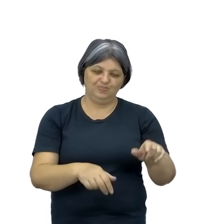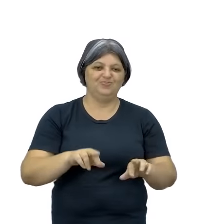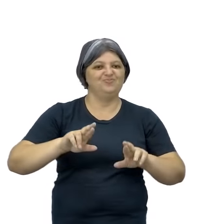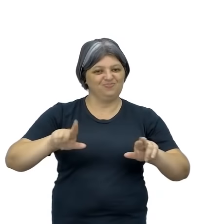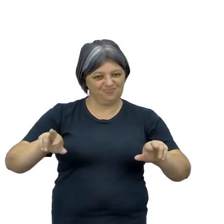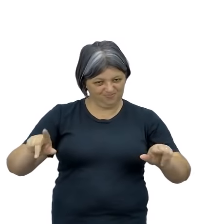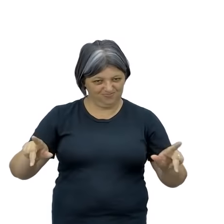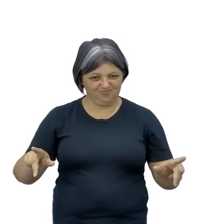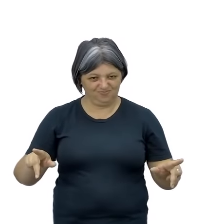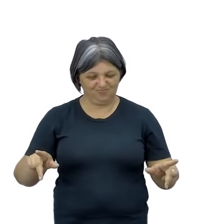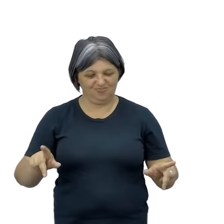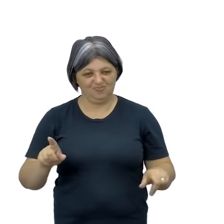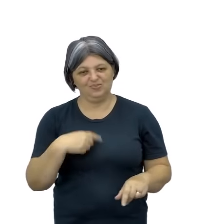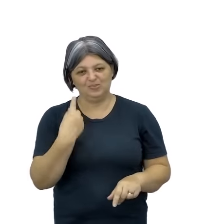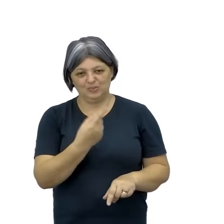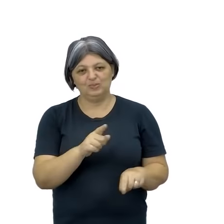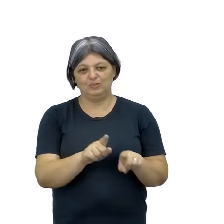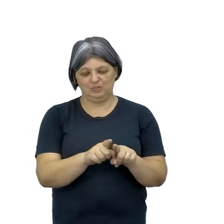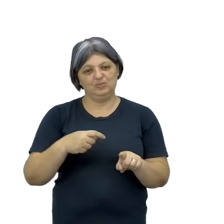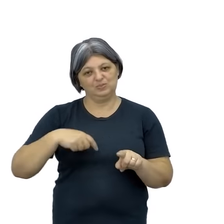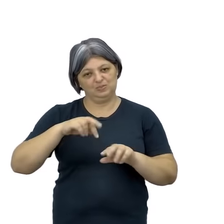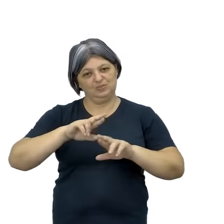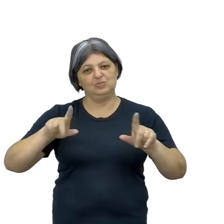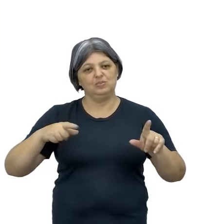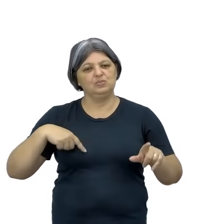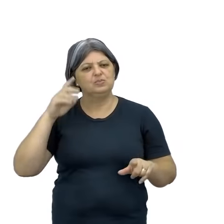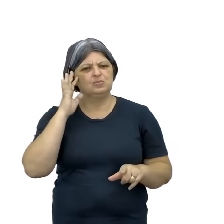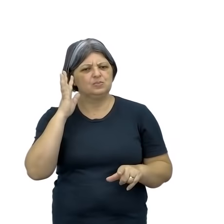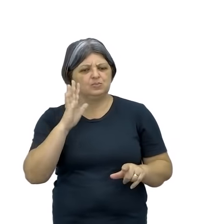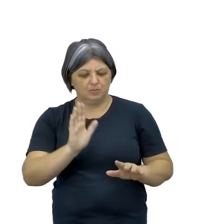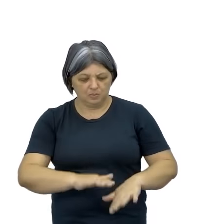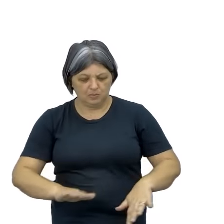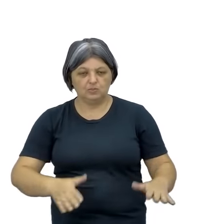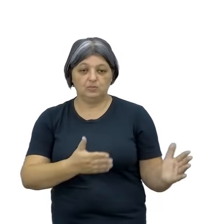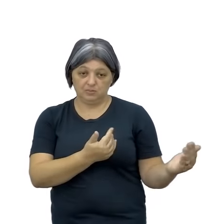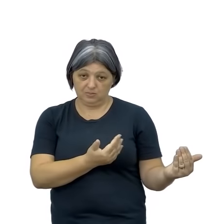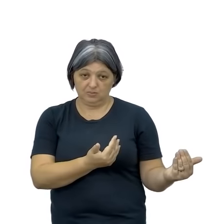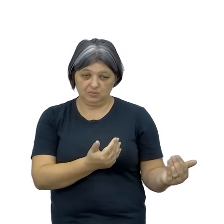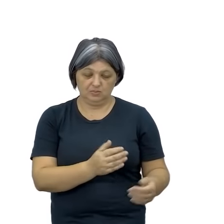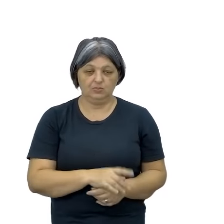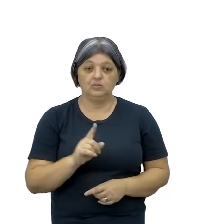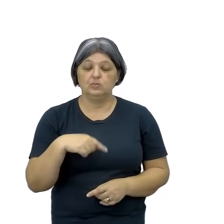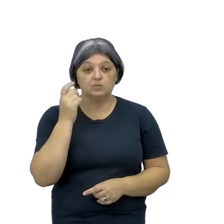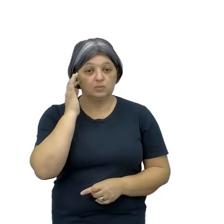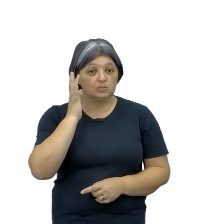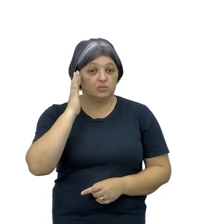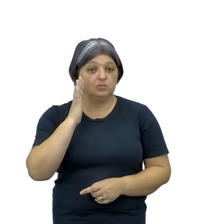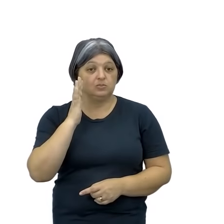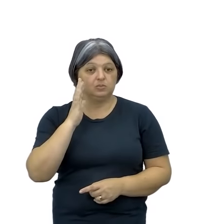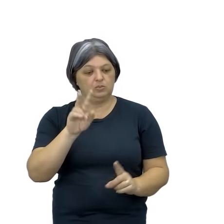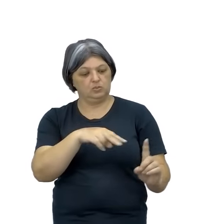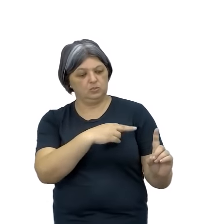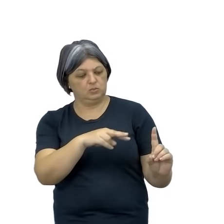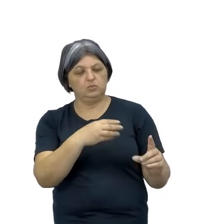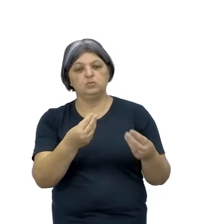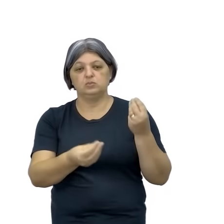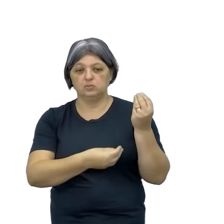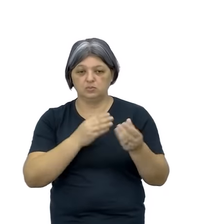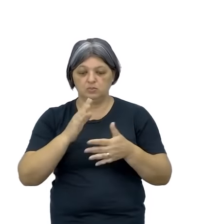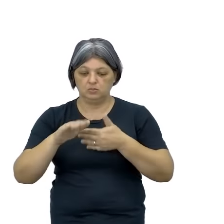nós não aprendemos, imagina os jovens, as crianças. Então, assim, nós temos que imaginar neste olhar, como esses